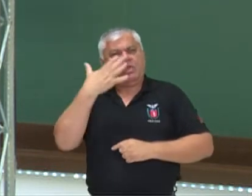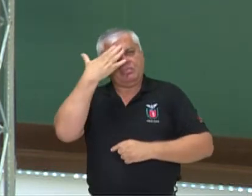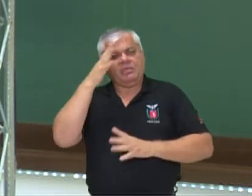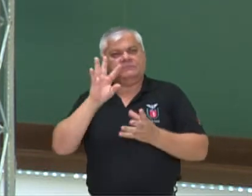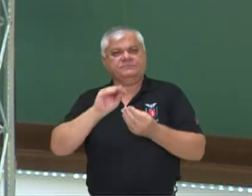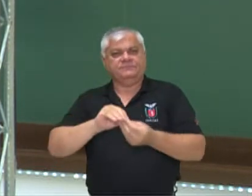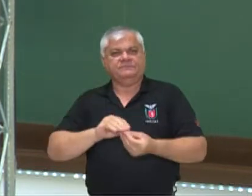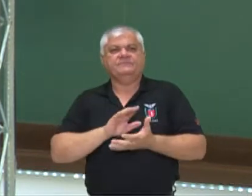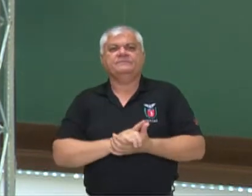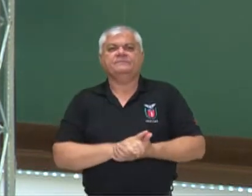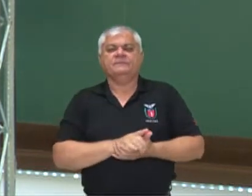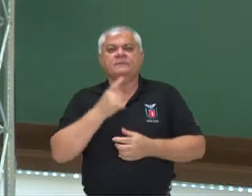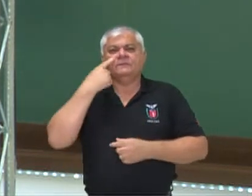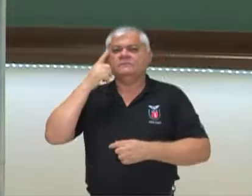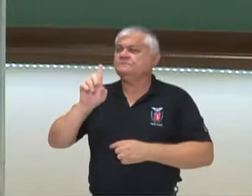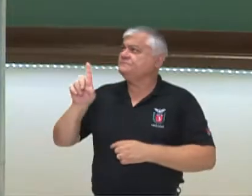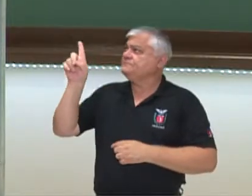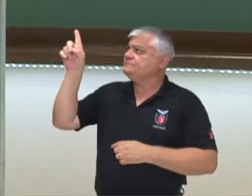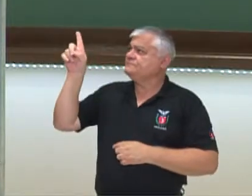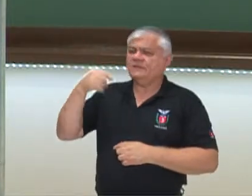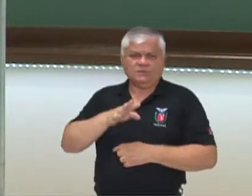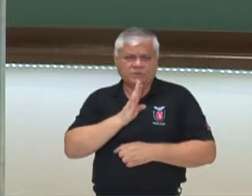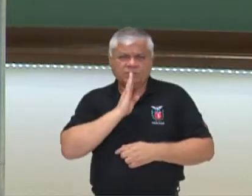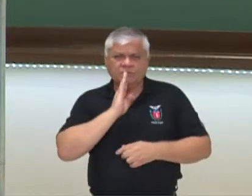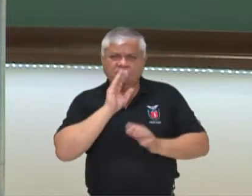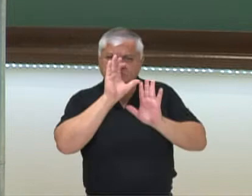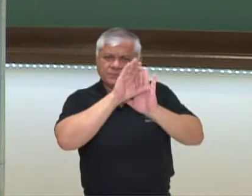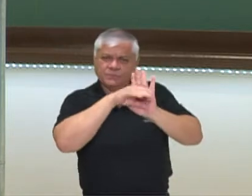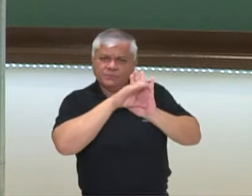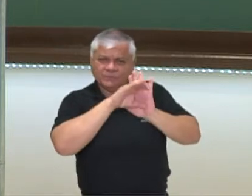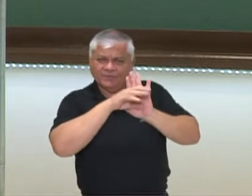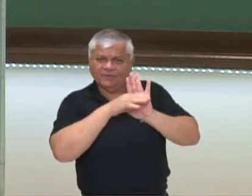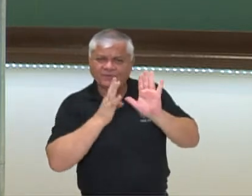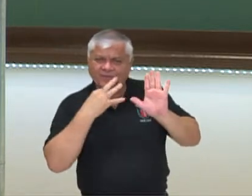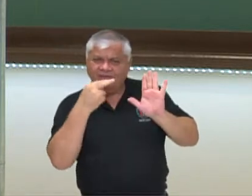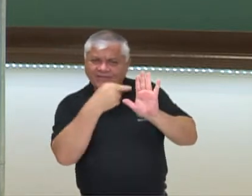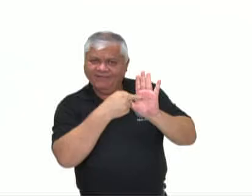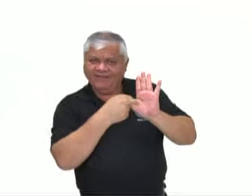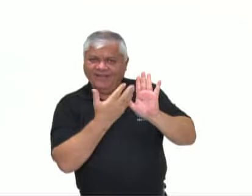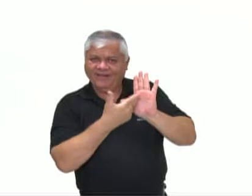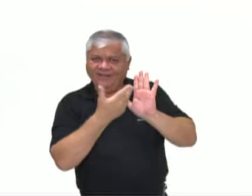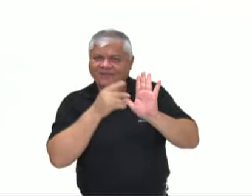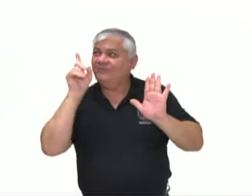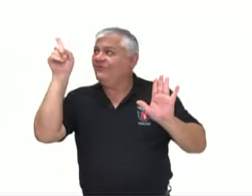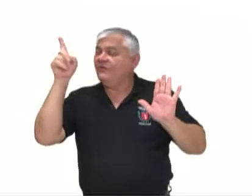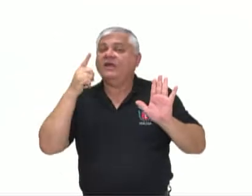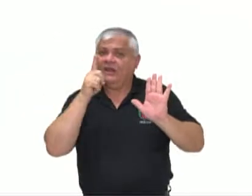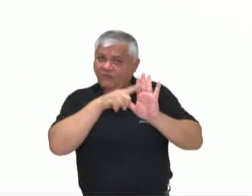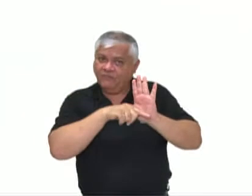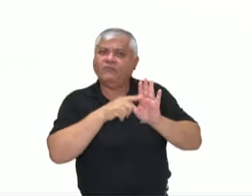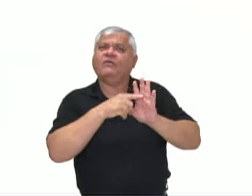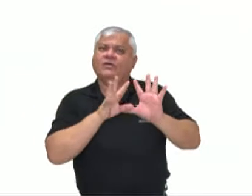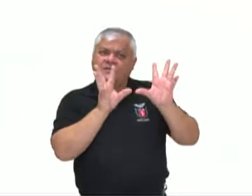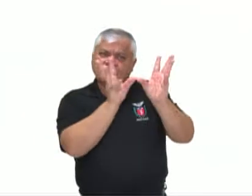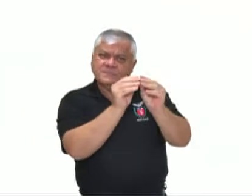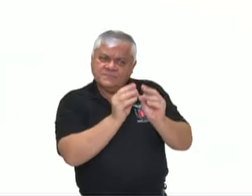entendido. Pessoal, aqui, ó, você conhece a nossa Constituição? Ela foi promulgada